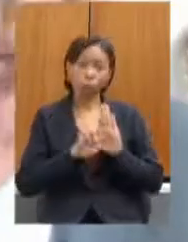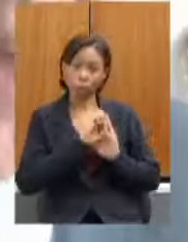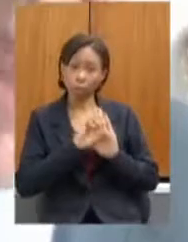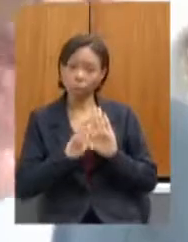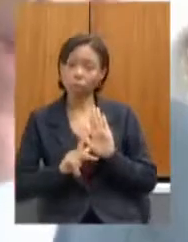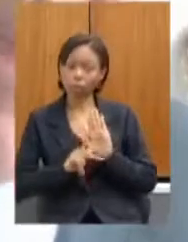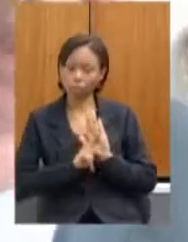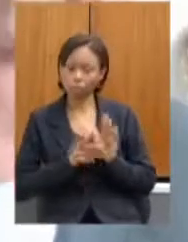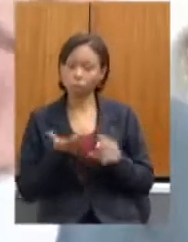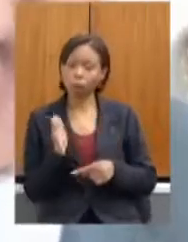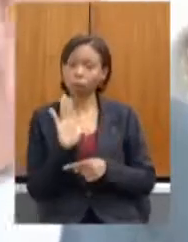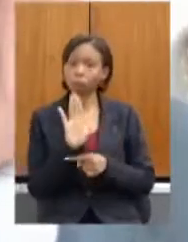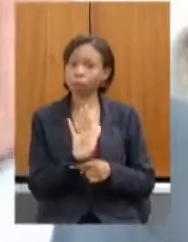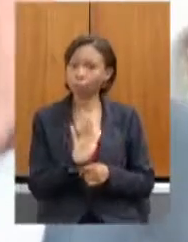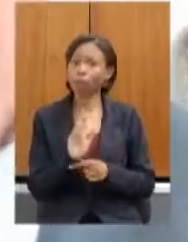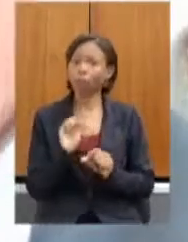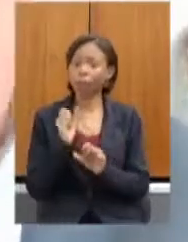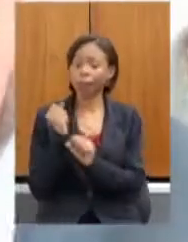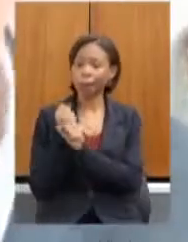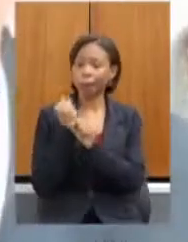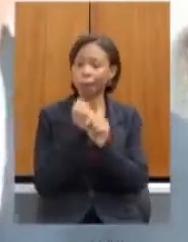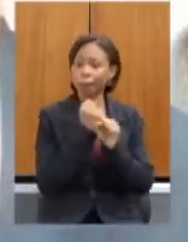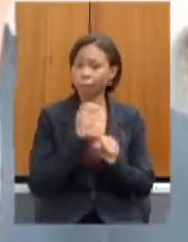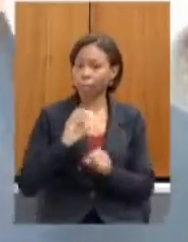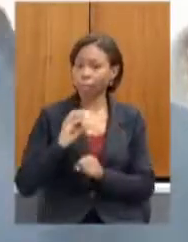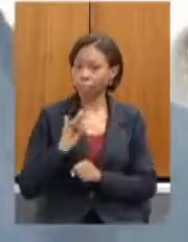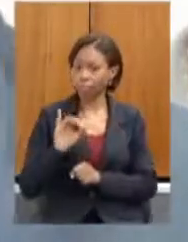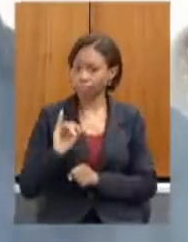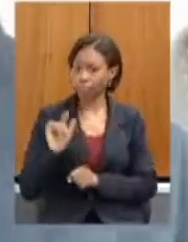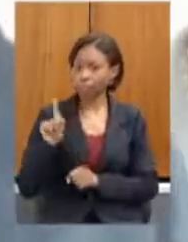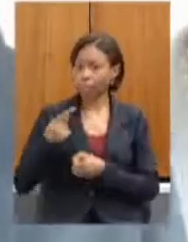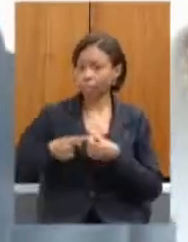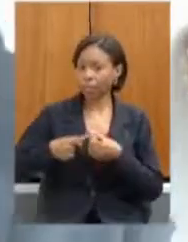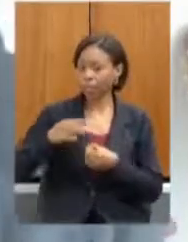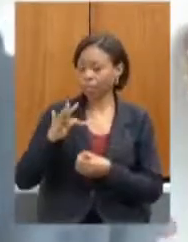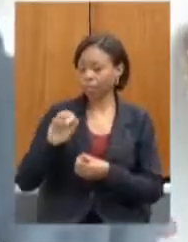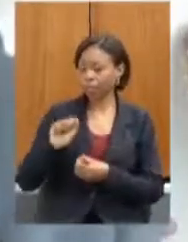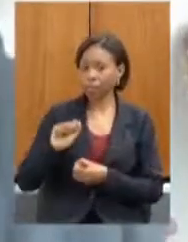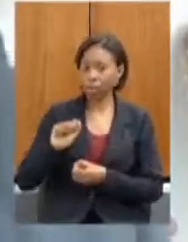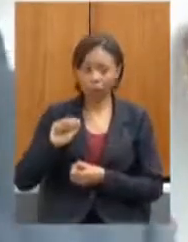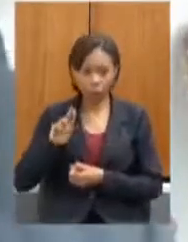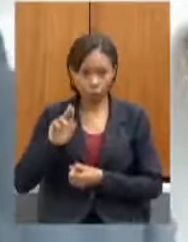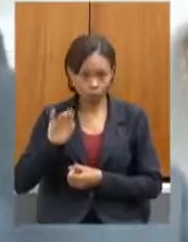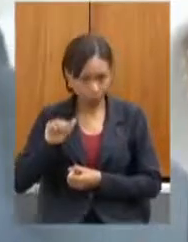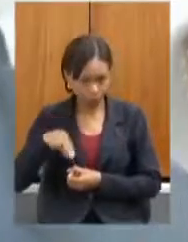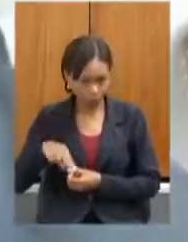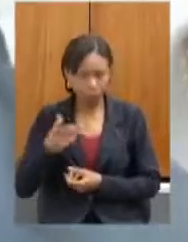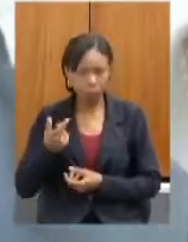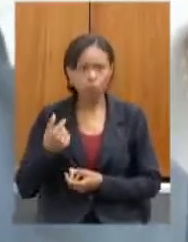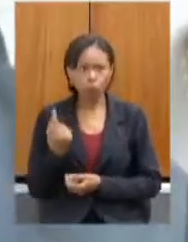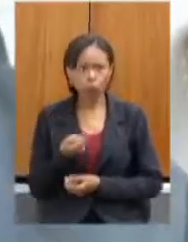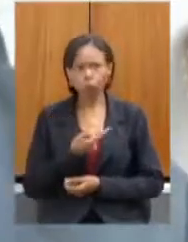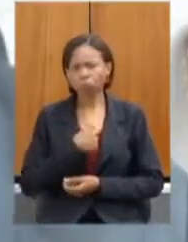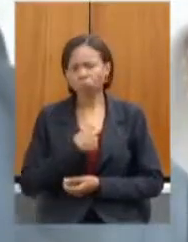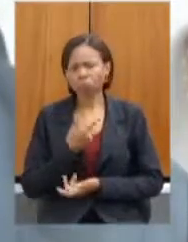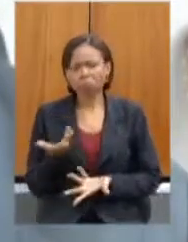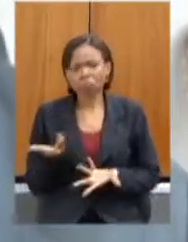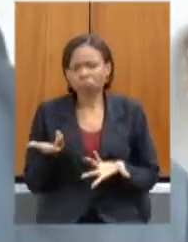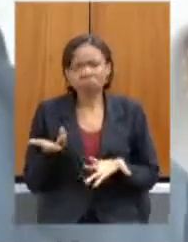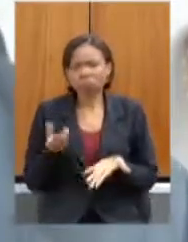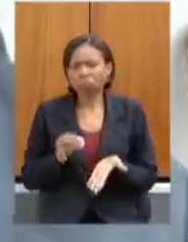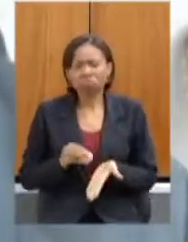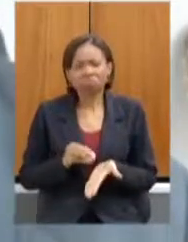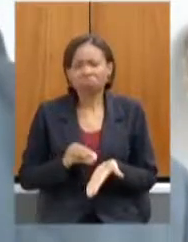para ajudar nos ternos da obra do CTI na cidade de Itaobim nós somos um vácuo que